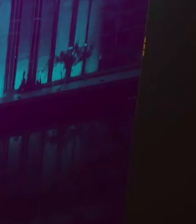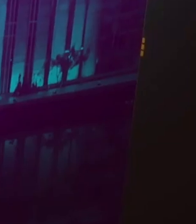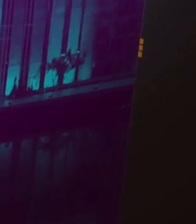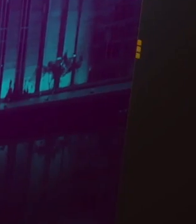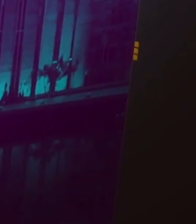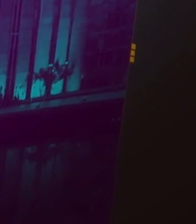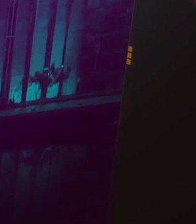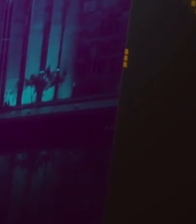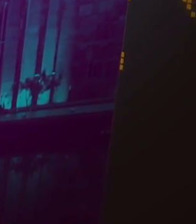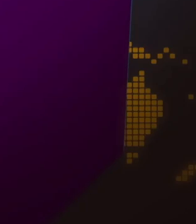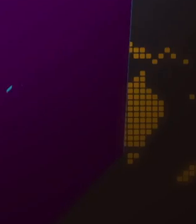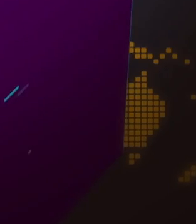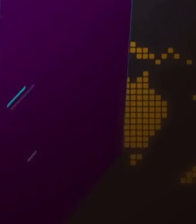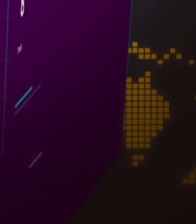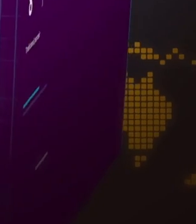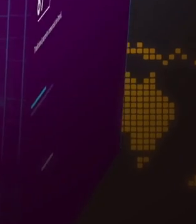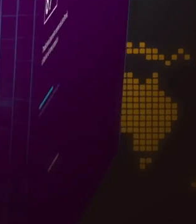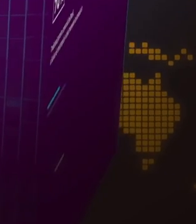Música